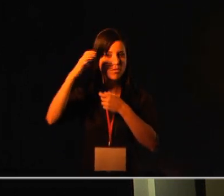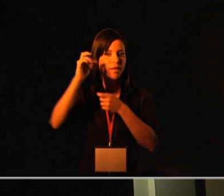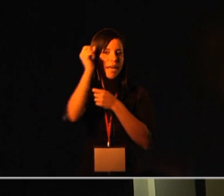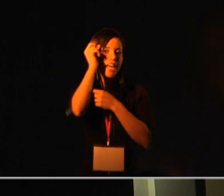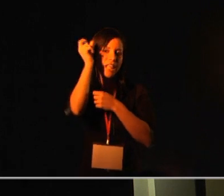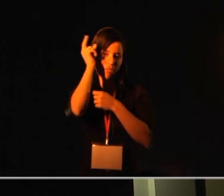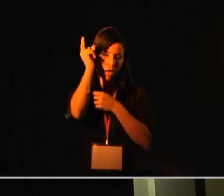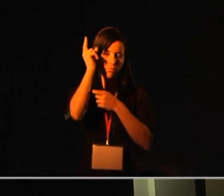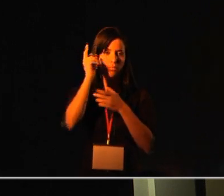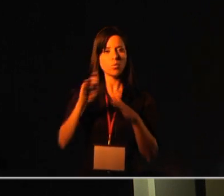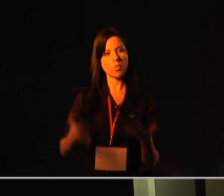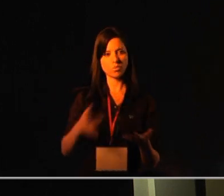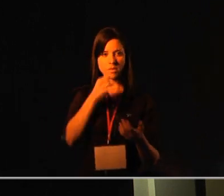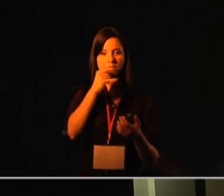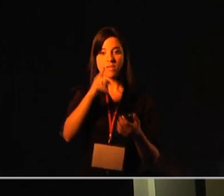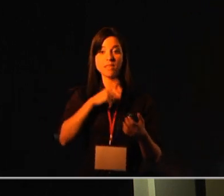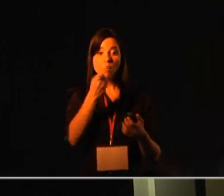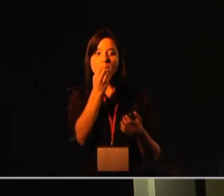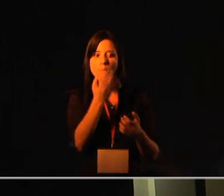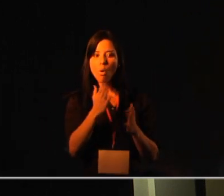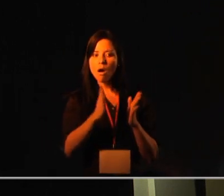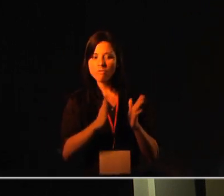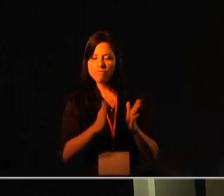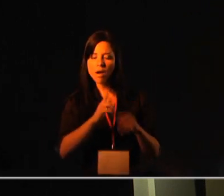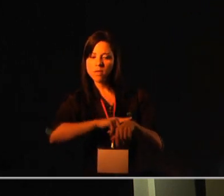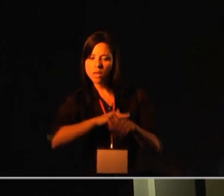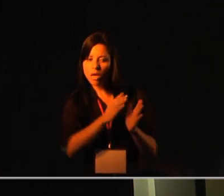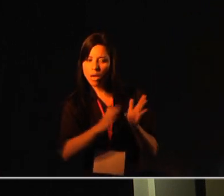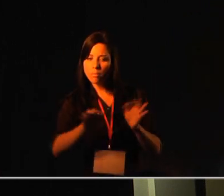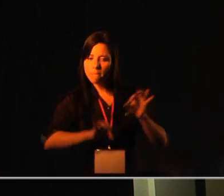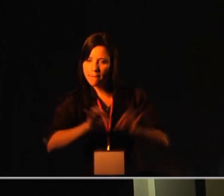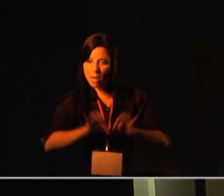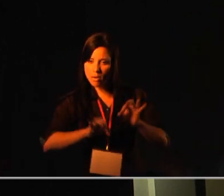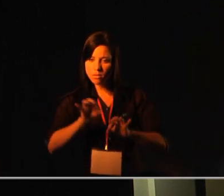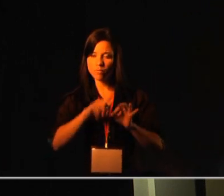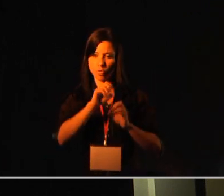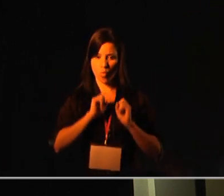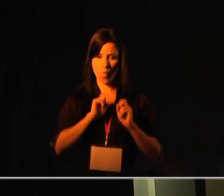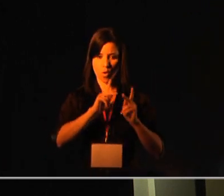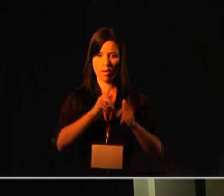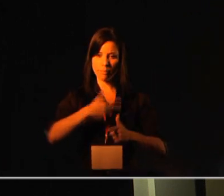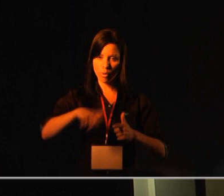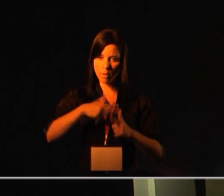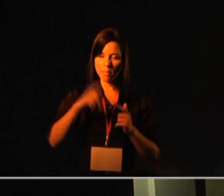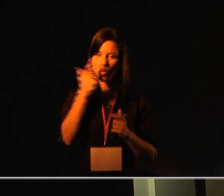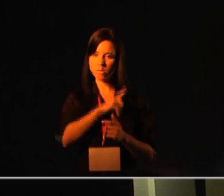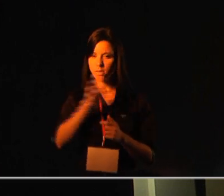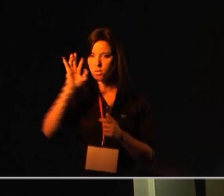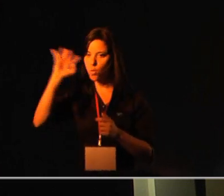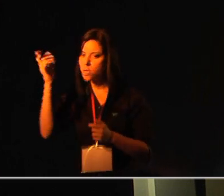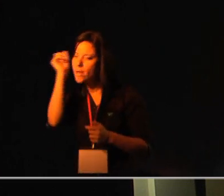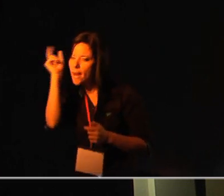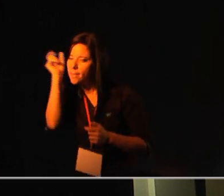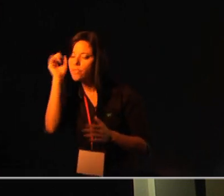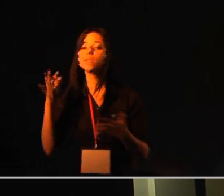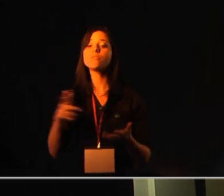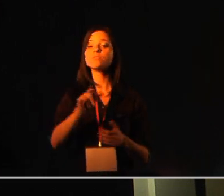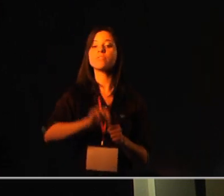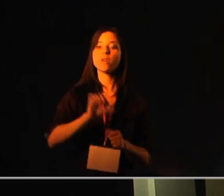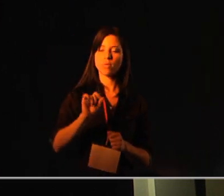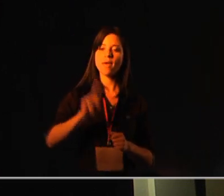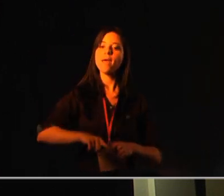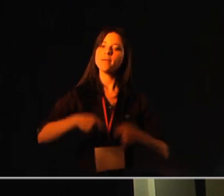seja, uma vez que você teve uma boa fase de preparação, que você mergulhou naquele problema para buscar uma solução criativa, você